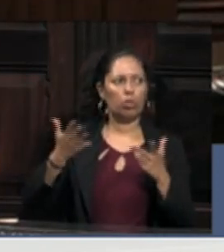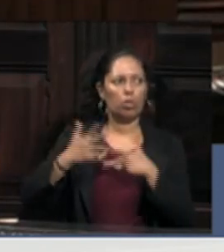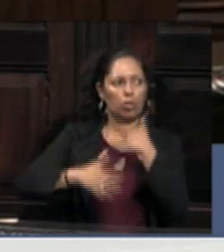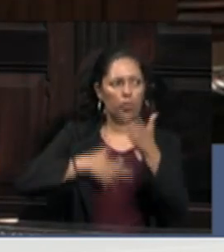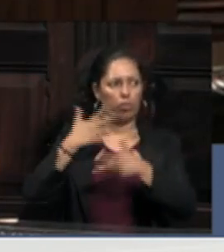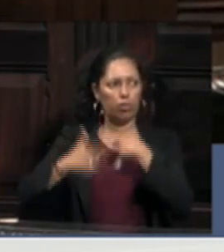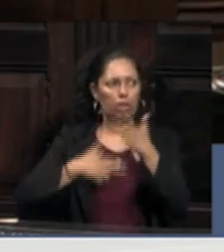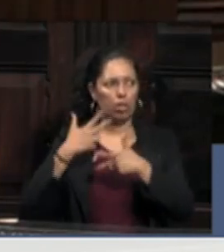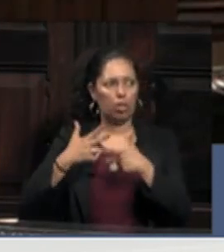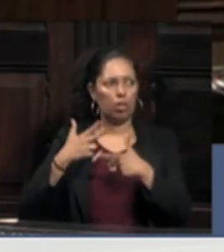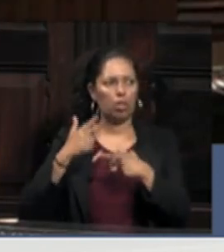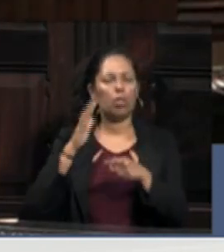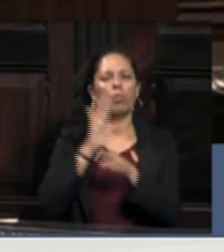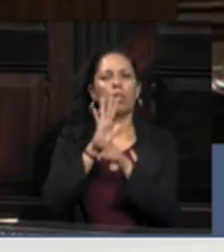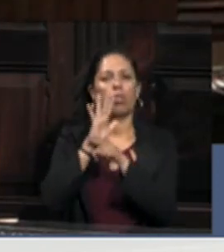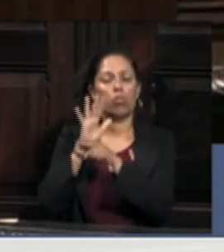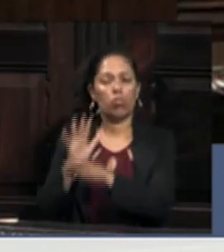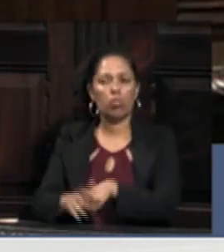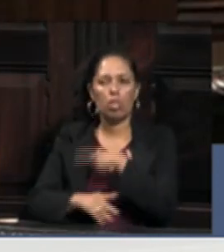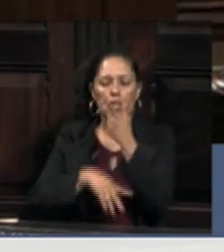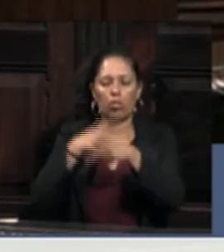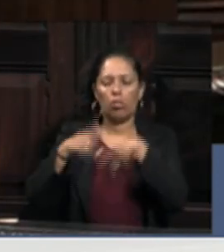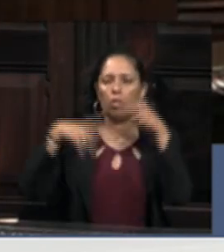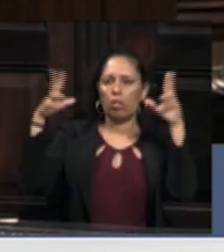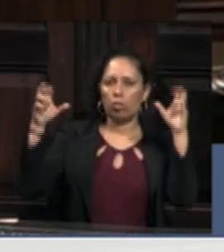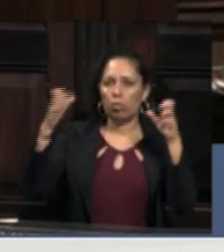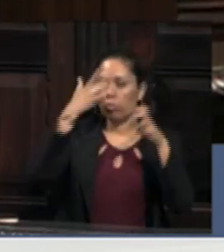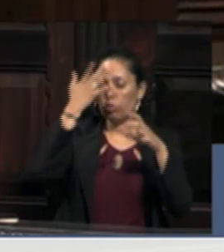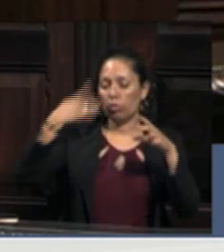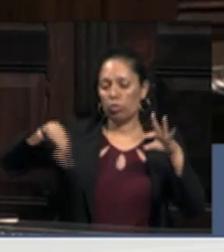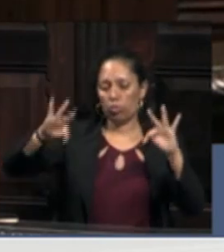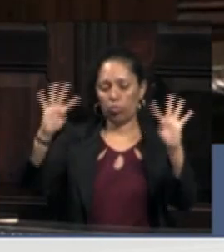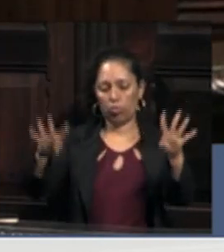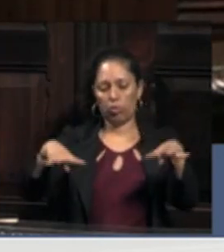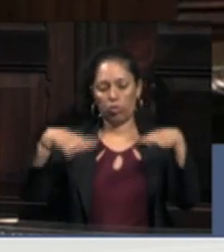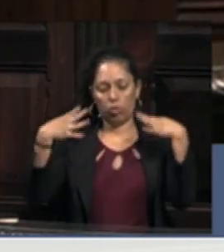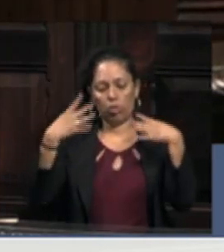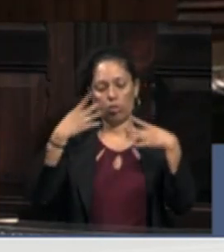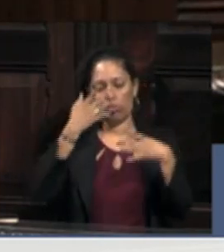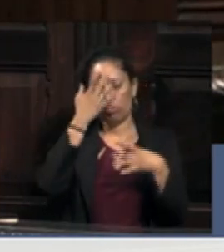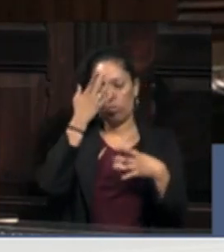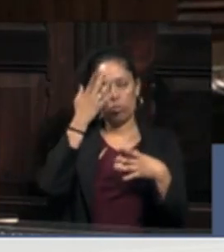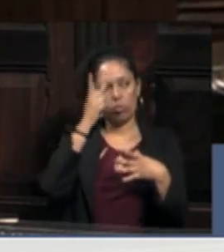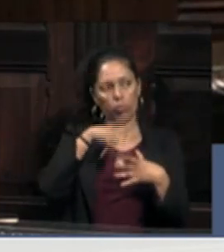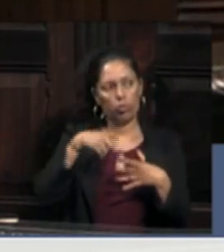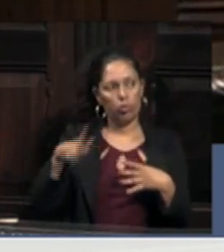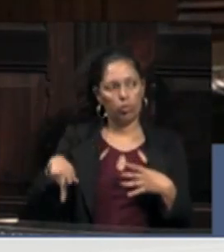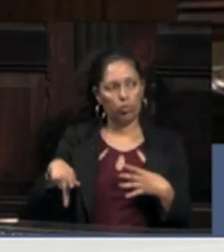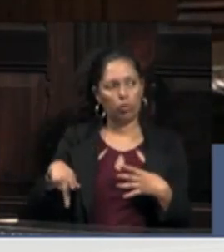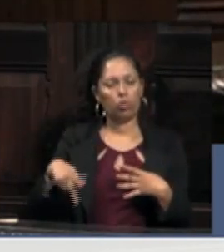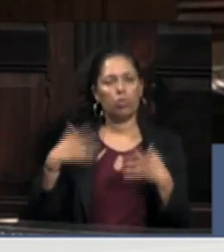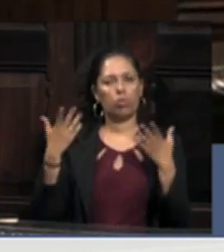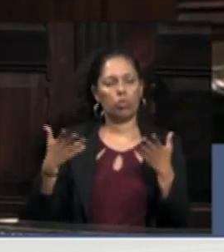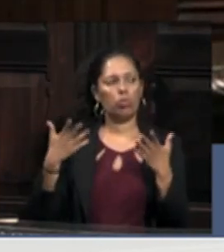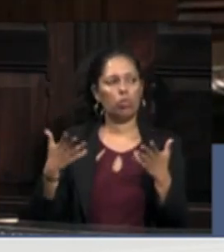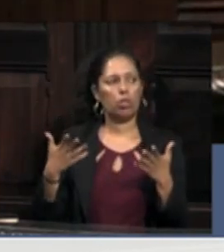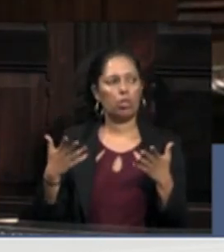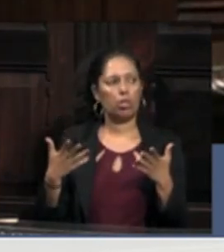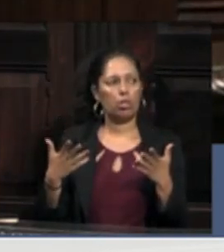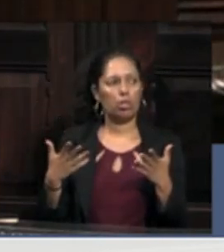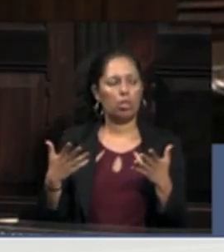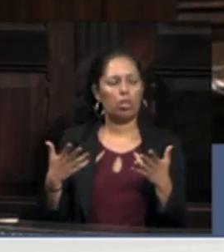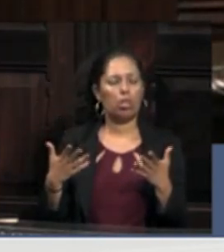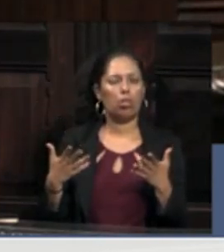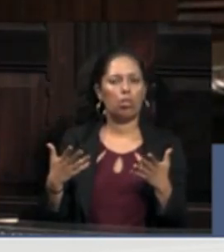intervenção para dar mais visibilidade ao tema, ao problema, mas acho que estamos perto de uma solução, principalmente que tive notícias hoje de que é uma minuta na